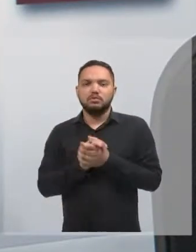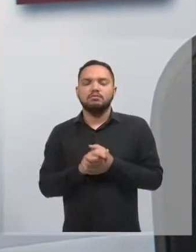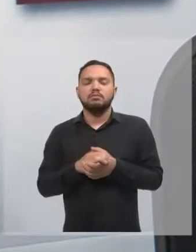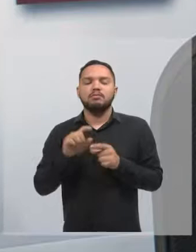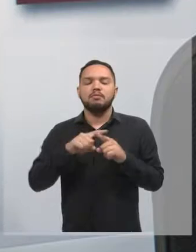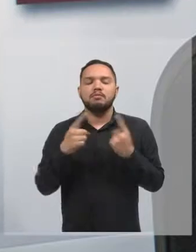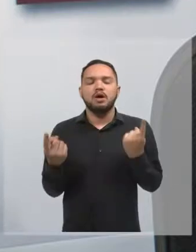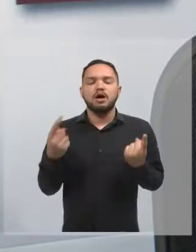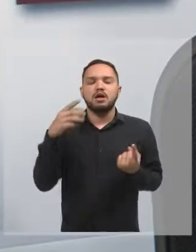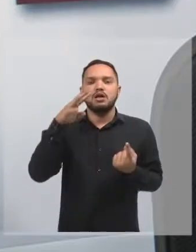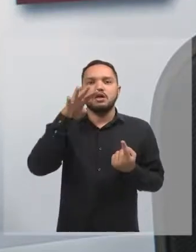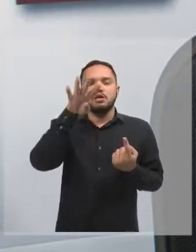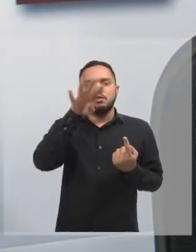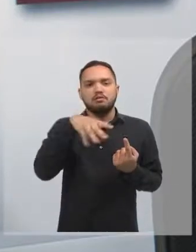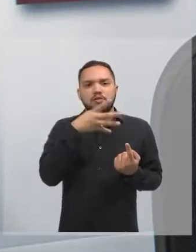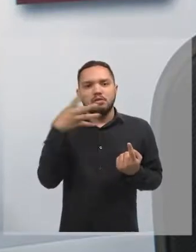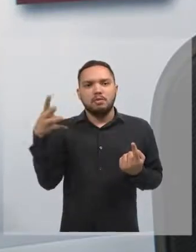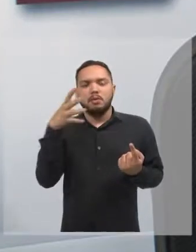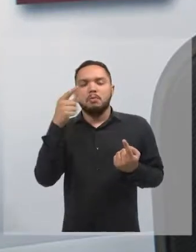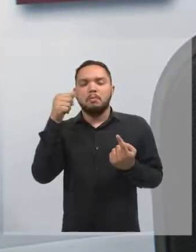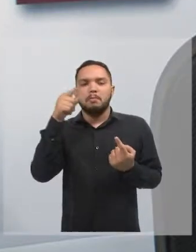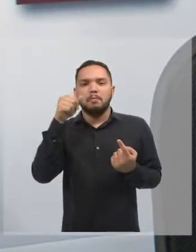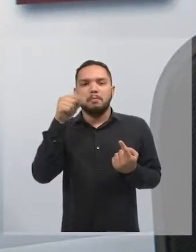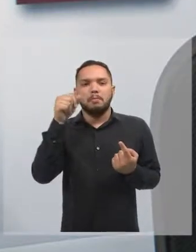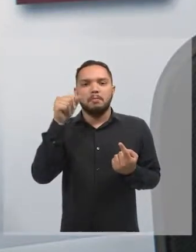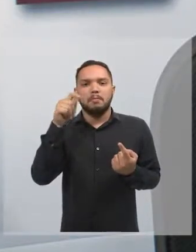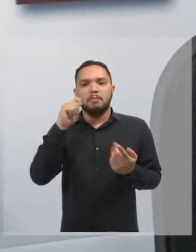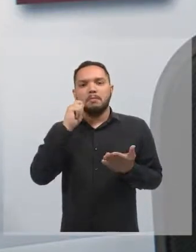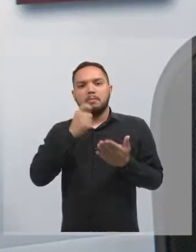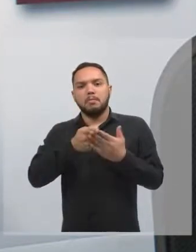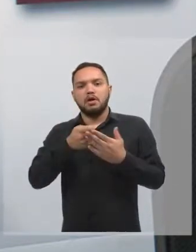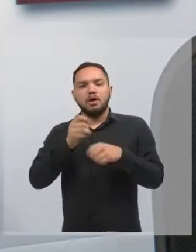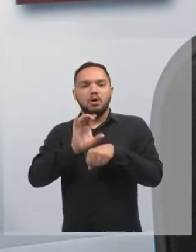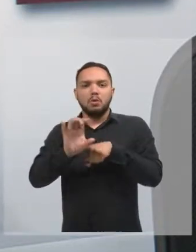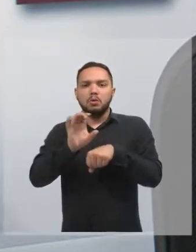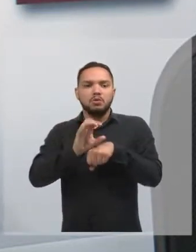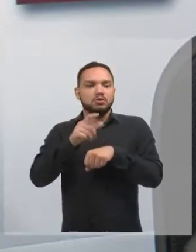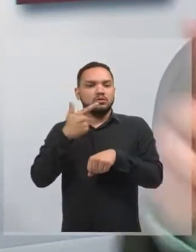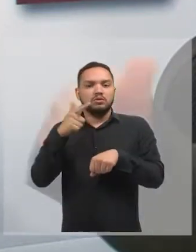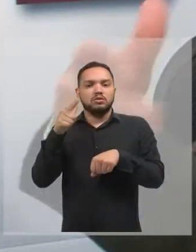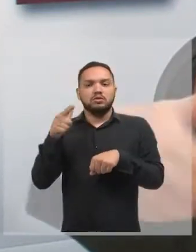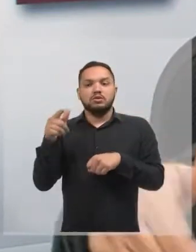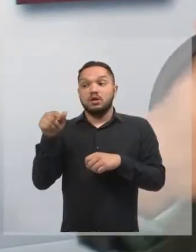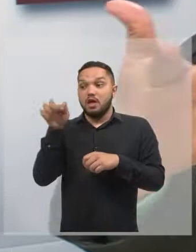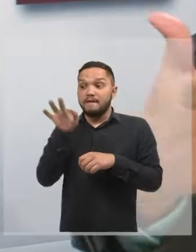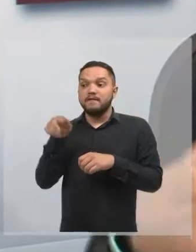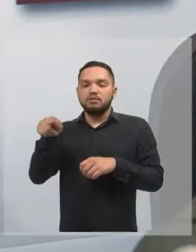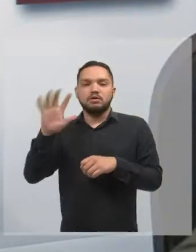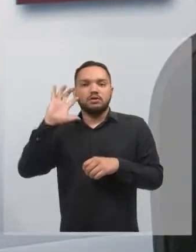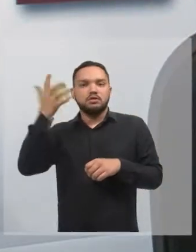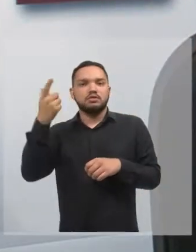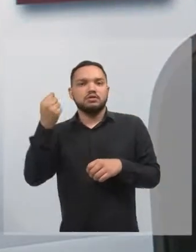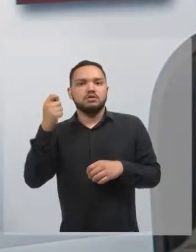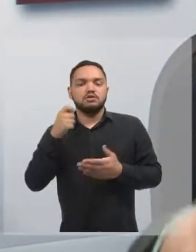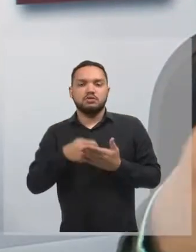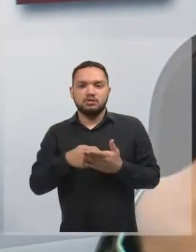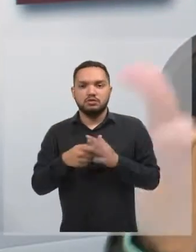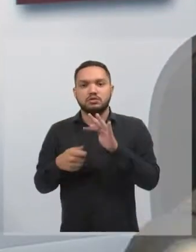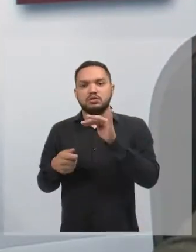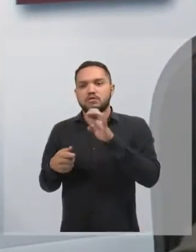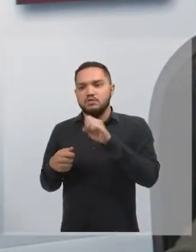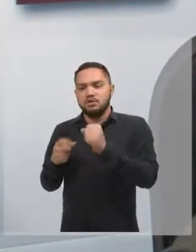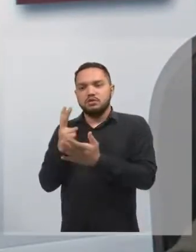um tabelamento ou um preço aproximadamente quando o aluno devia pagar naquele curso. Era a universidade que decidia e